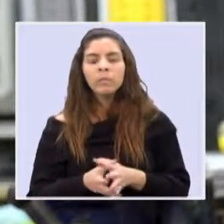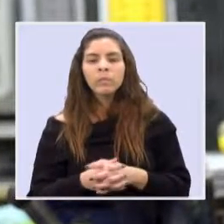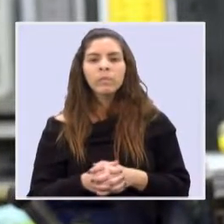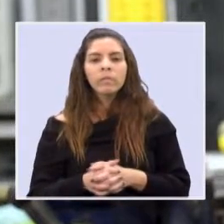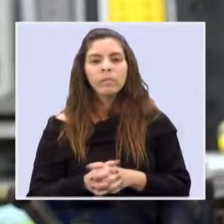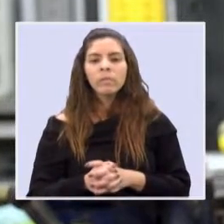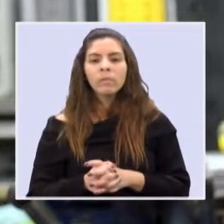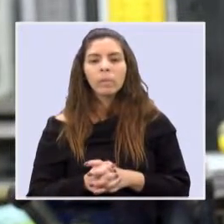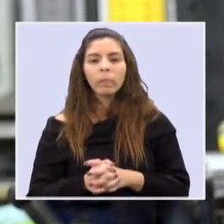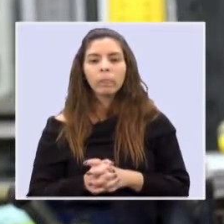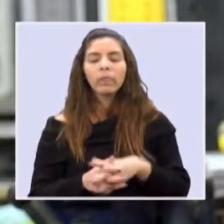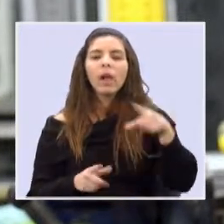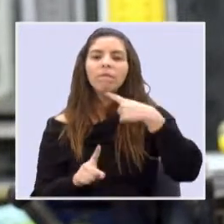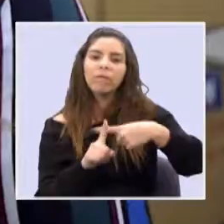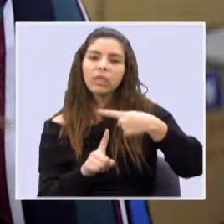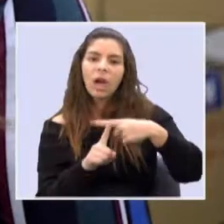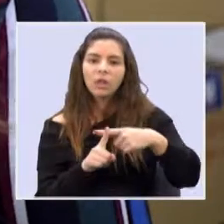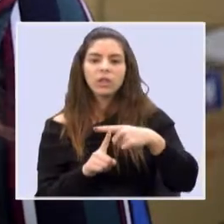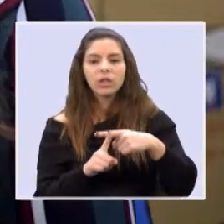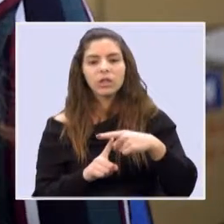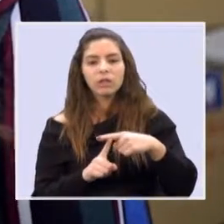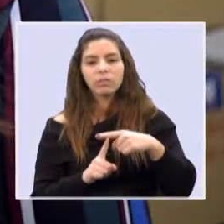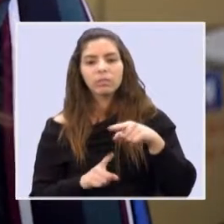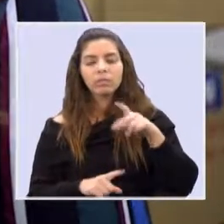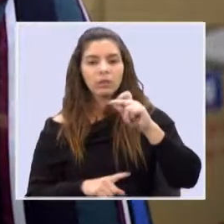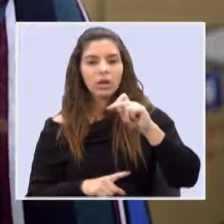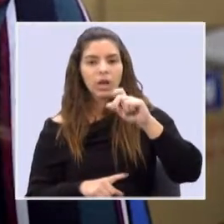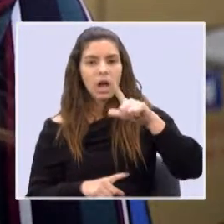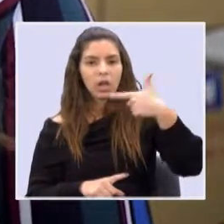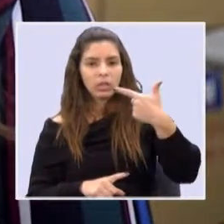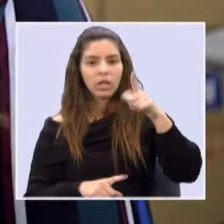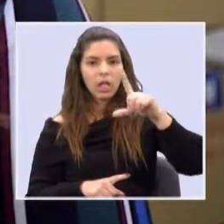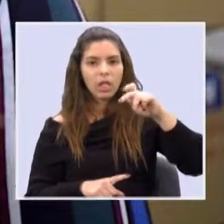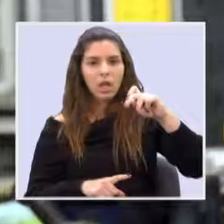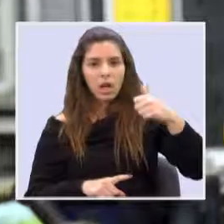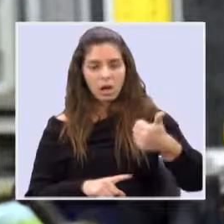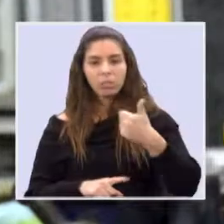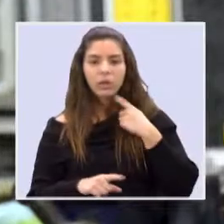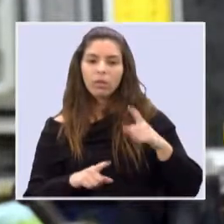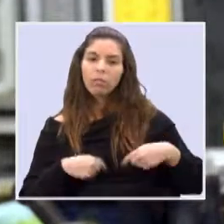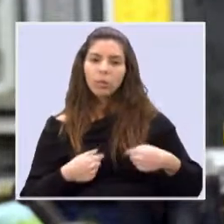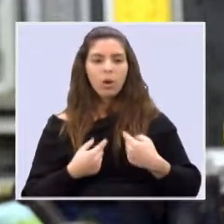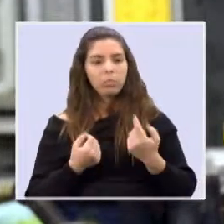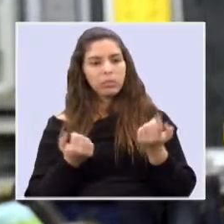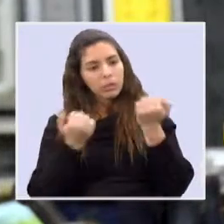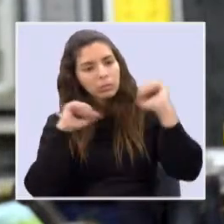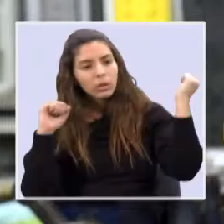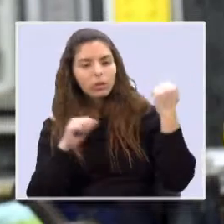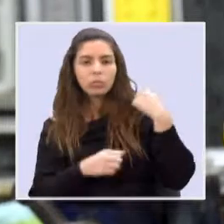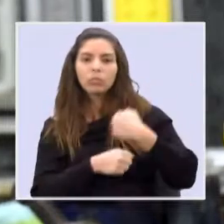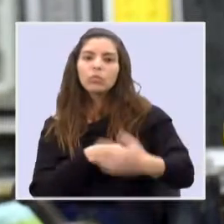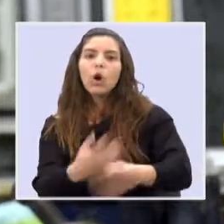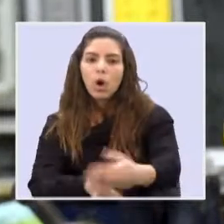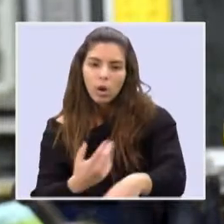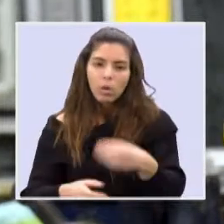em termos de sustentabilidade. Qual é a vantagem do Altlab seguir uma filosofia de trabalho open source? Eu